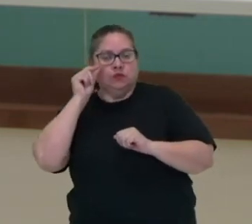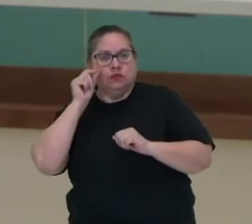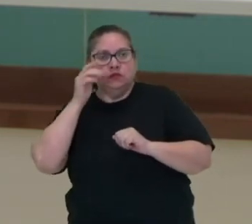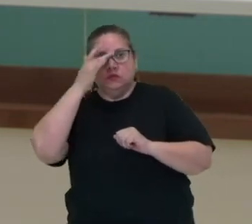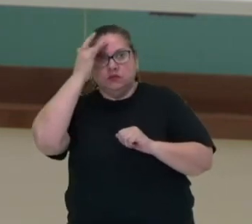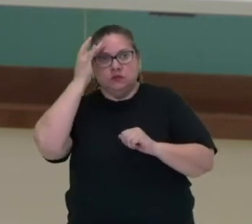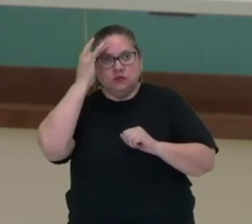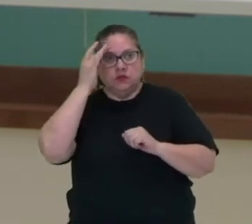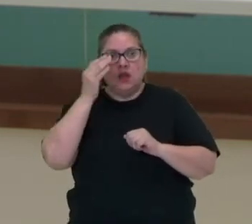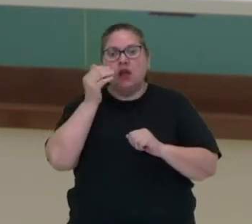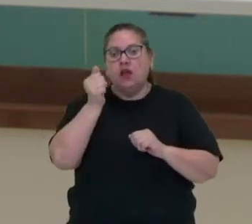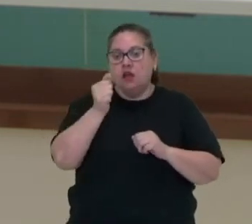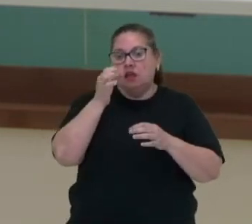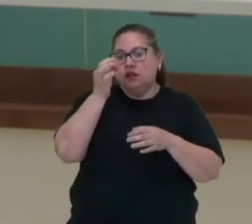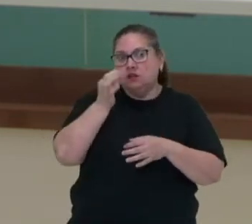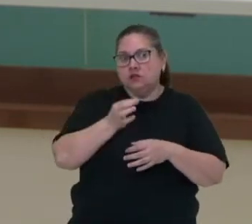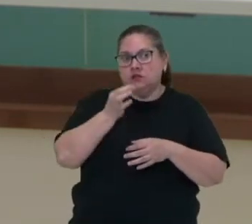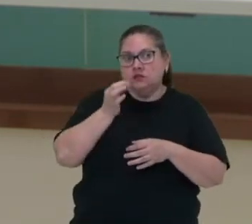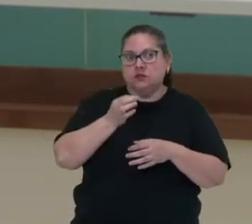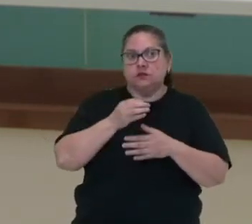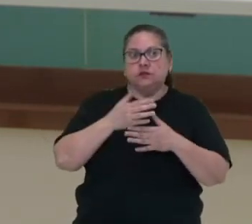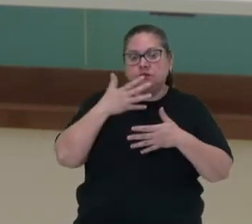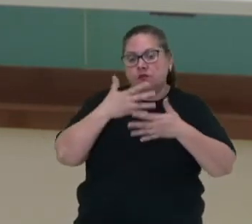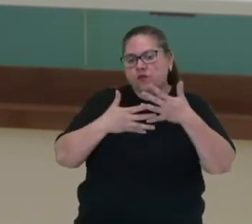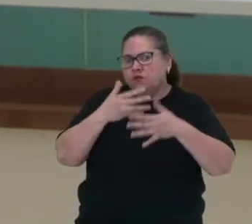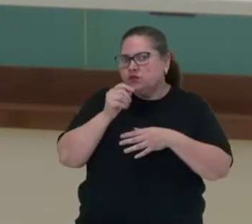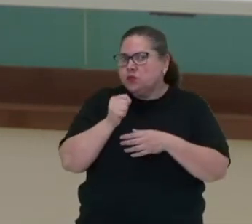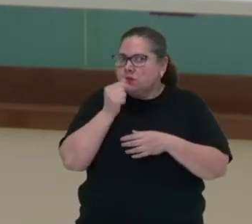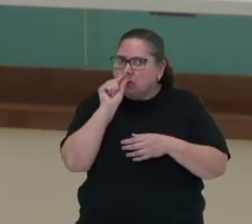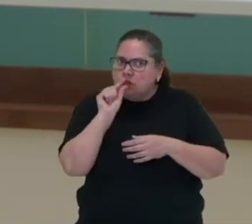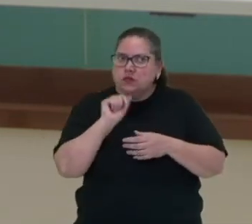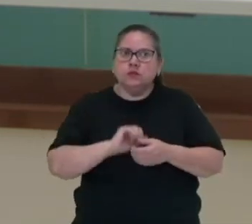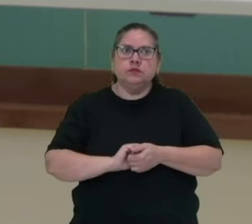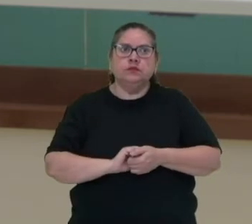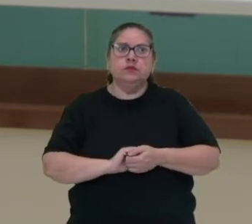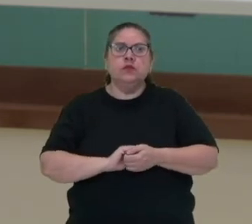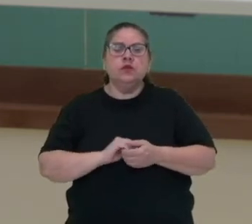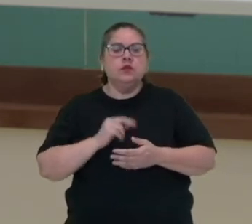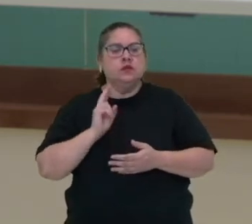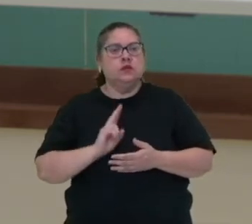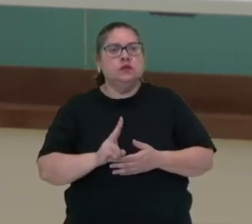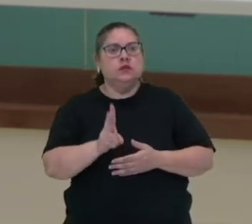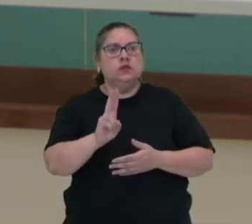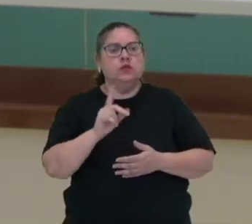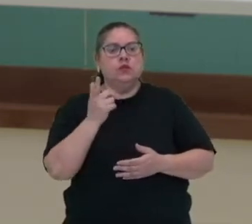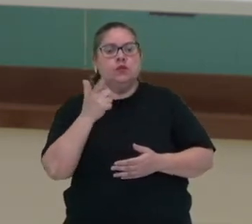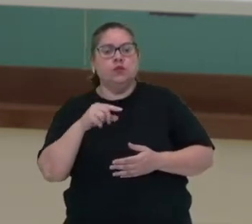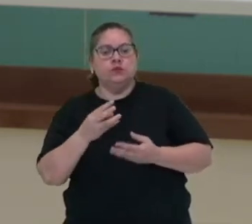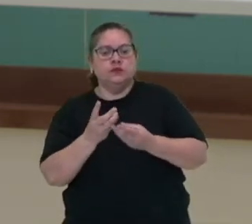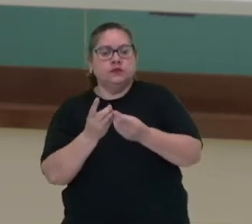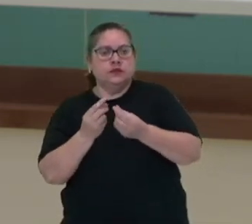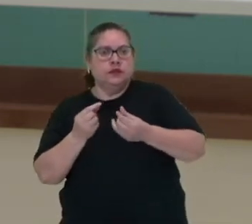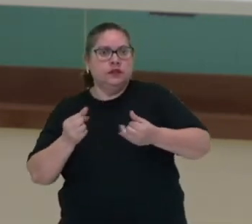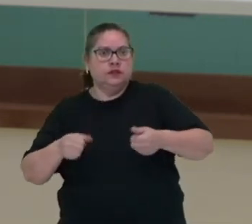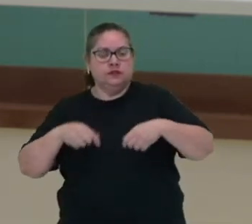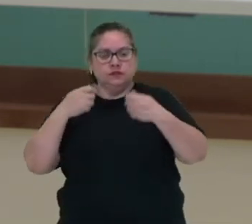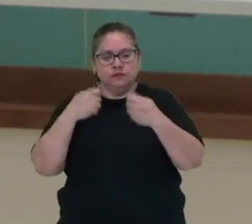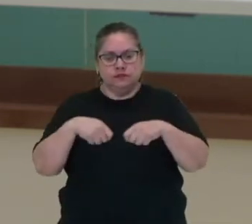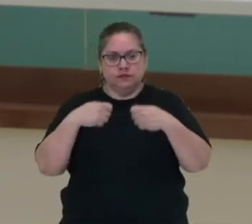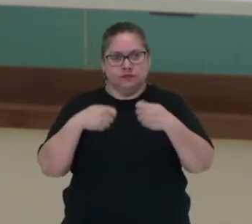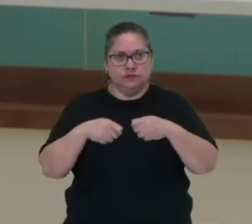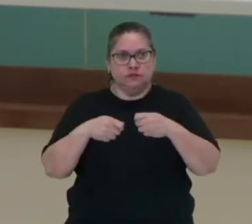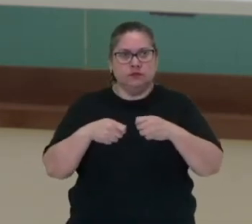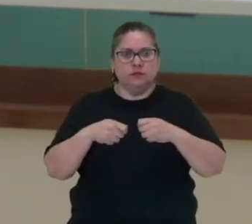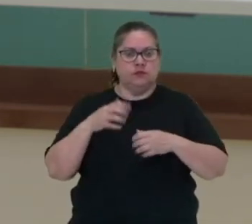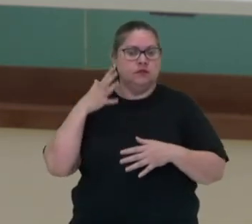A, resposta certa. Essa dava para confundir um pouquinho. E continuando, outras qualidades necessárias para uma